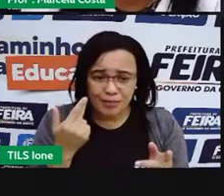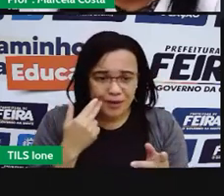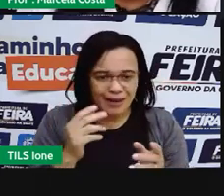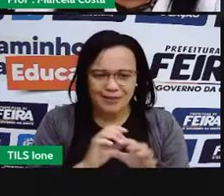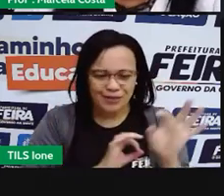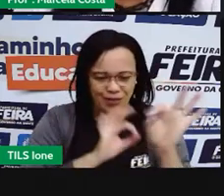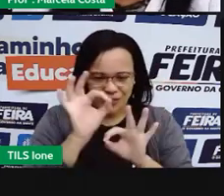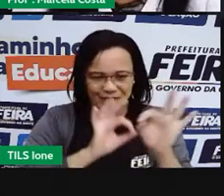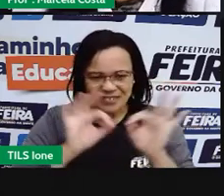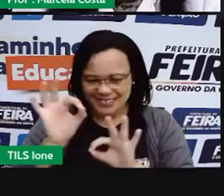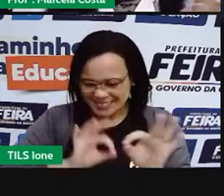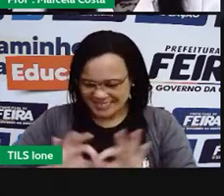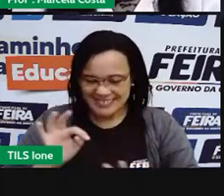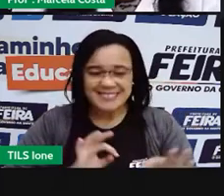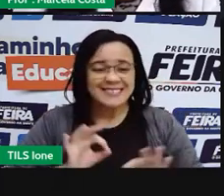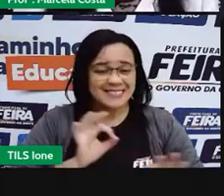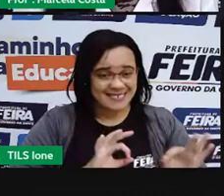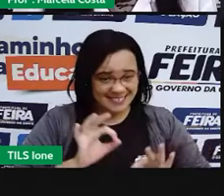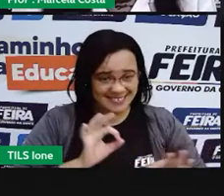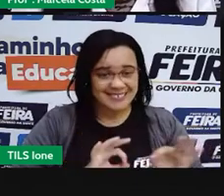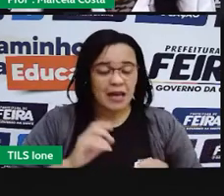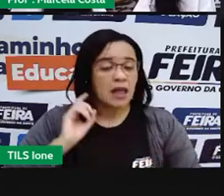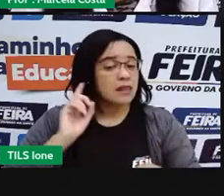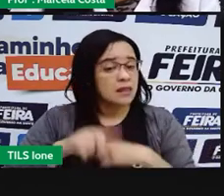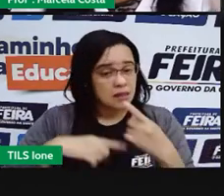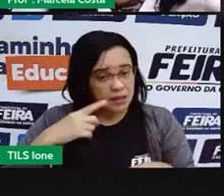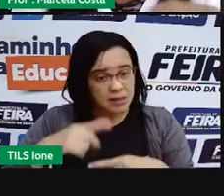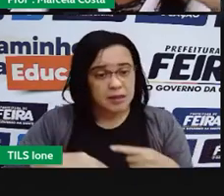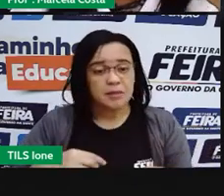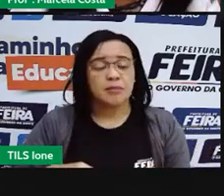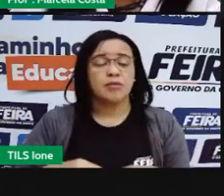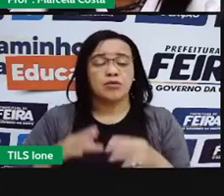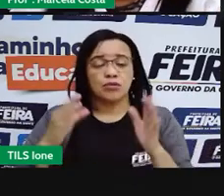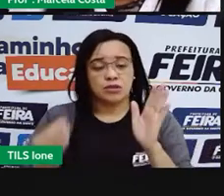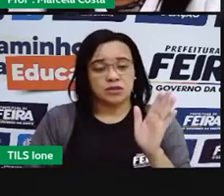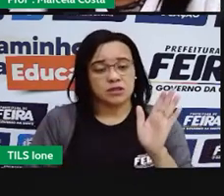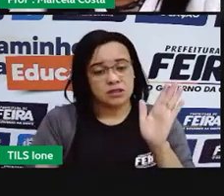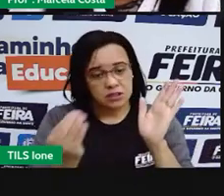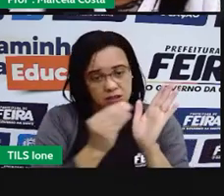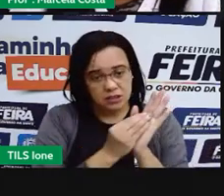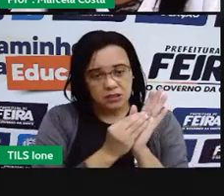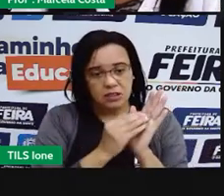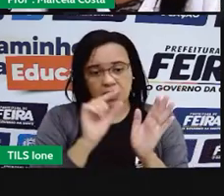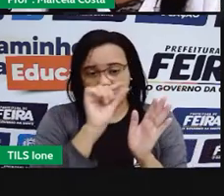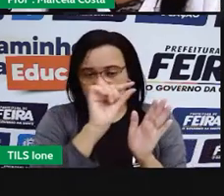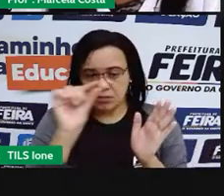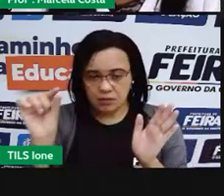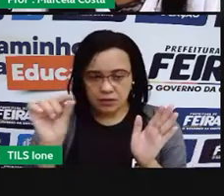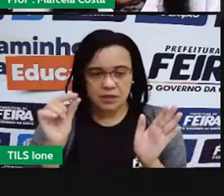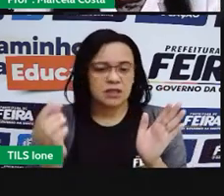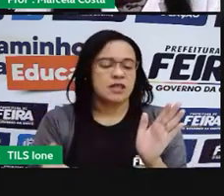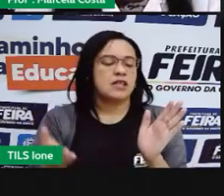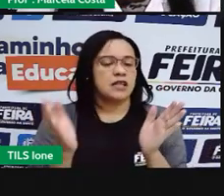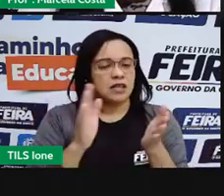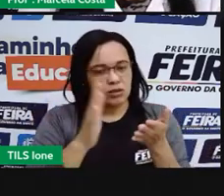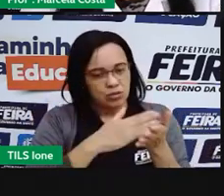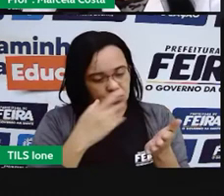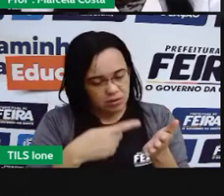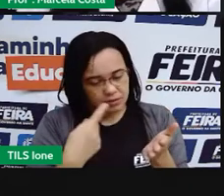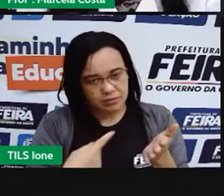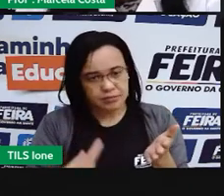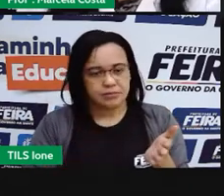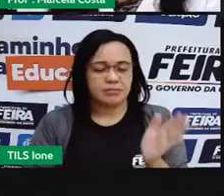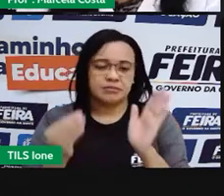organizada. E aí, depois que você fizer o cabeçalho, você vai pular uma linha no seu caderno e vai